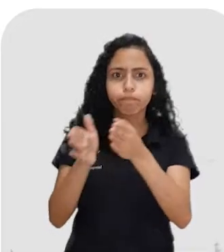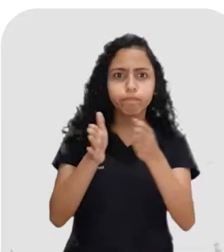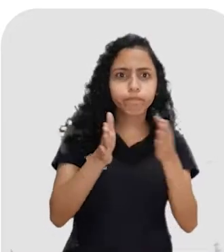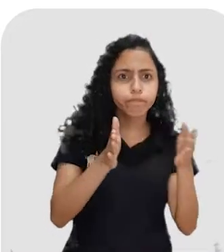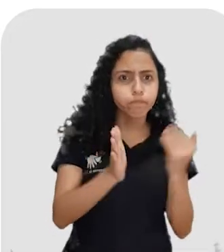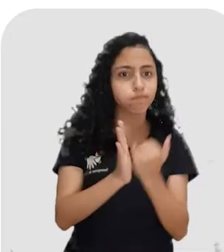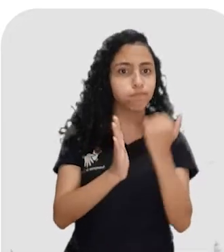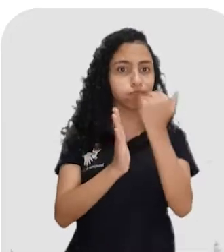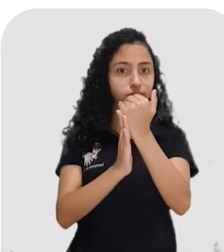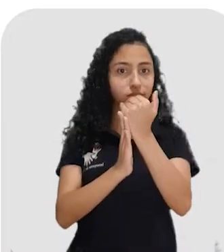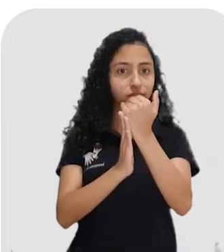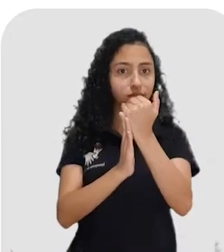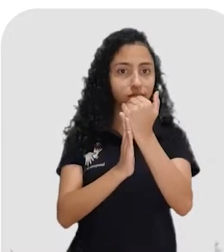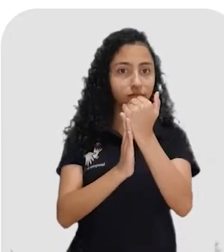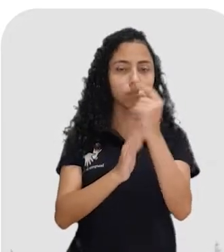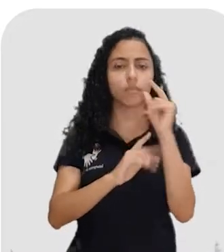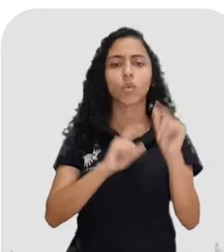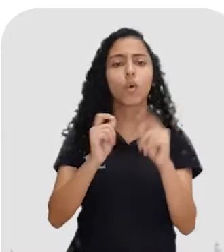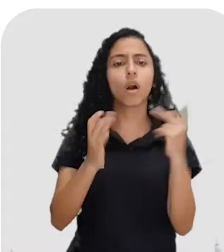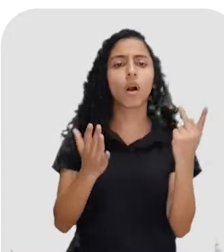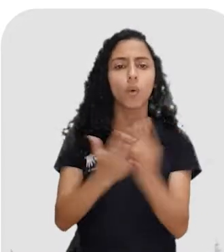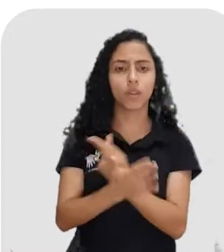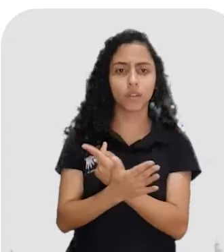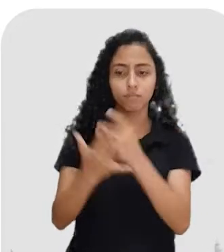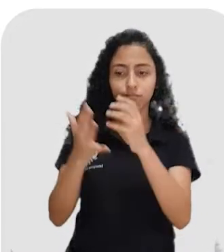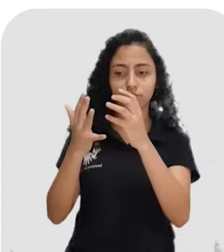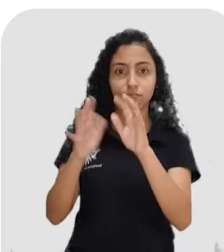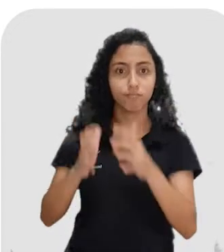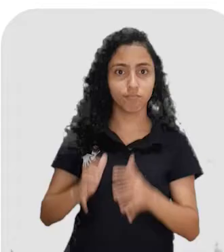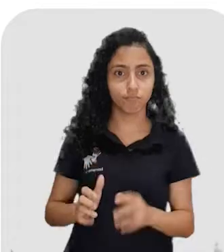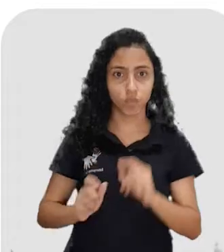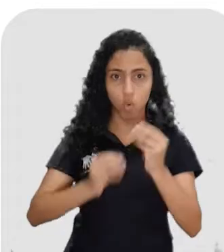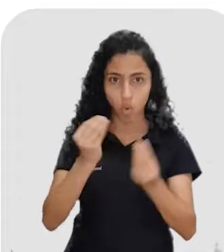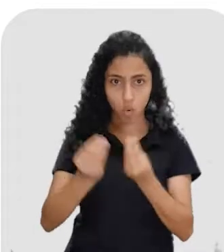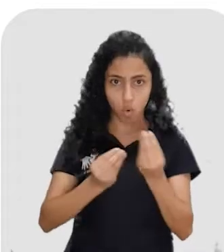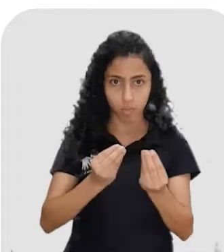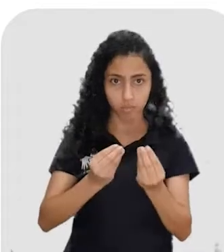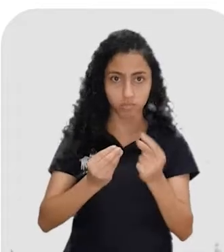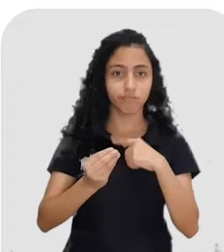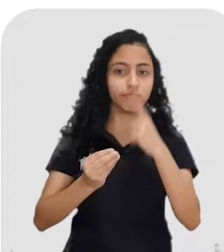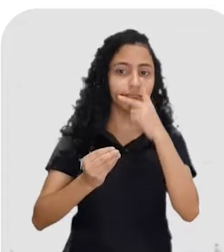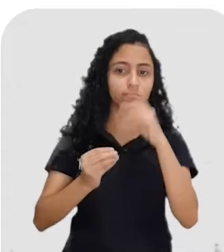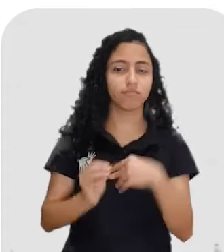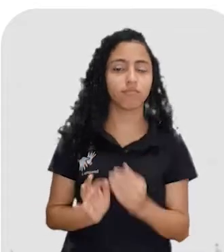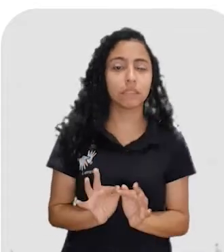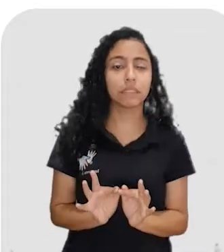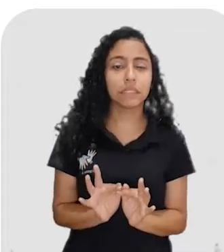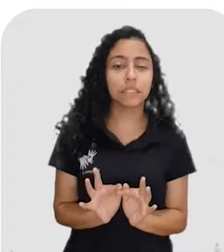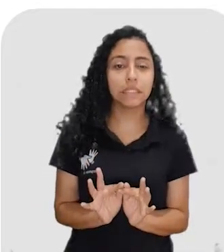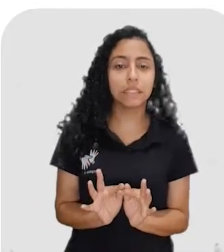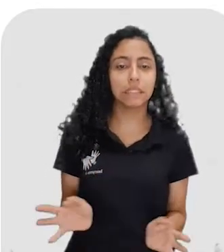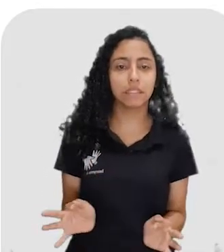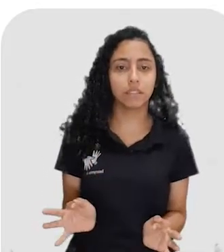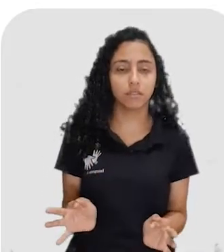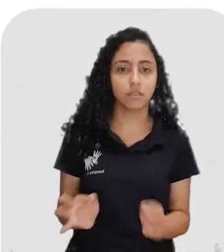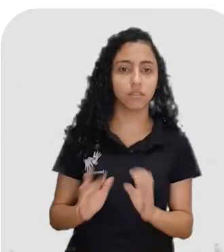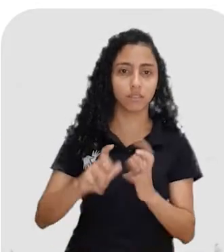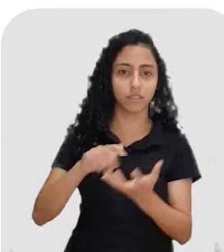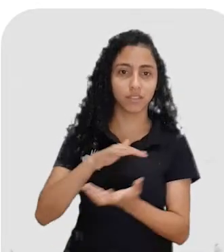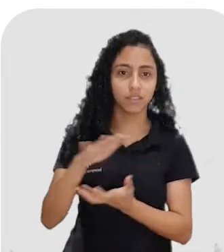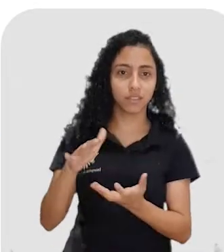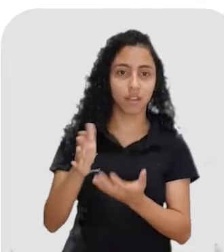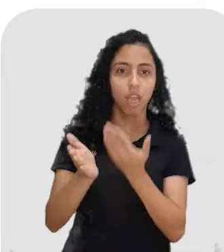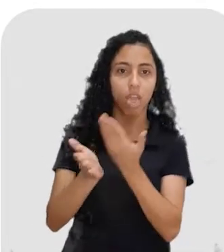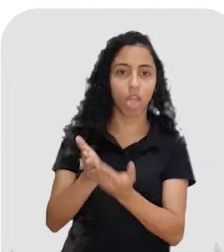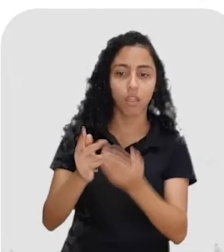mais processos ecológicos, ou seja, no eixo da função. O que ocorre, então, num processo de degradação? Ocorre uma